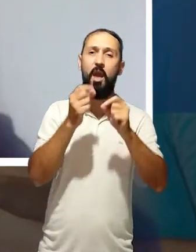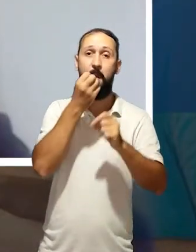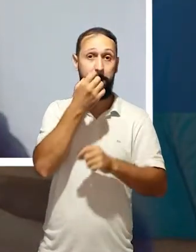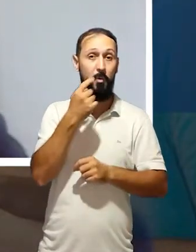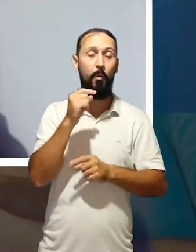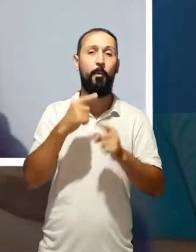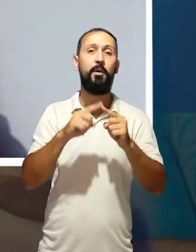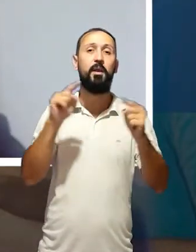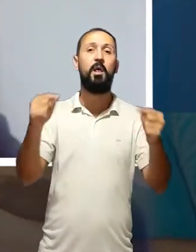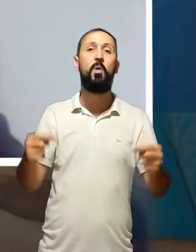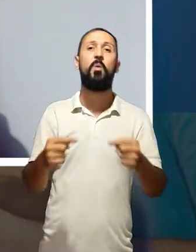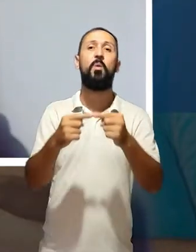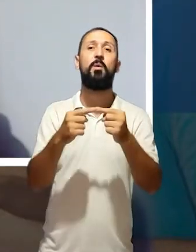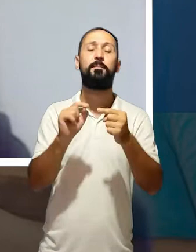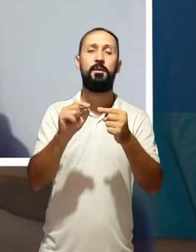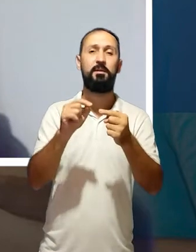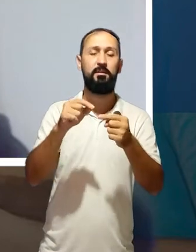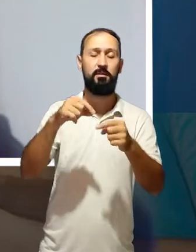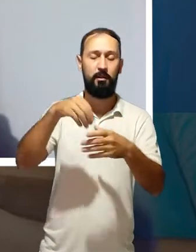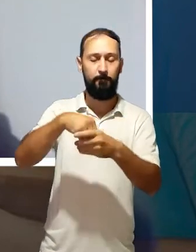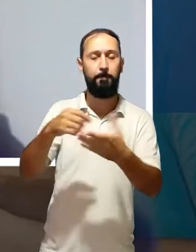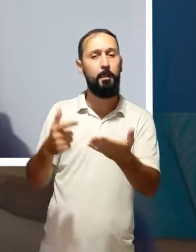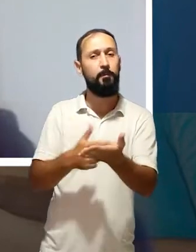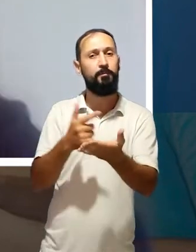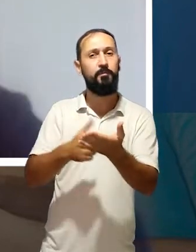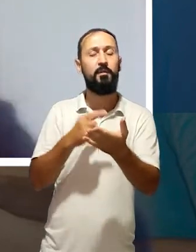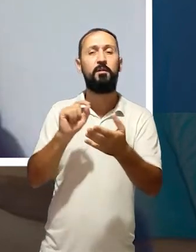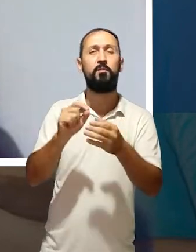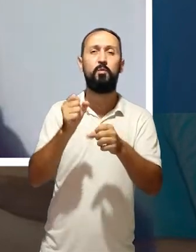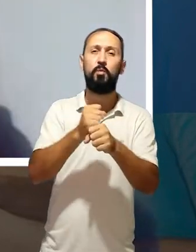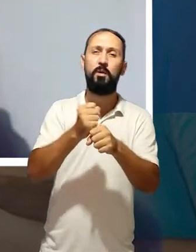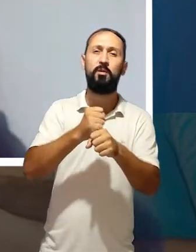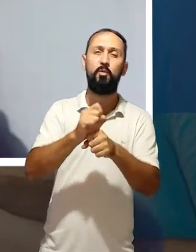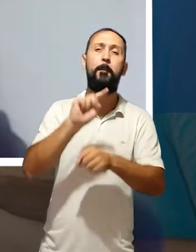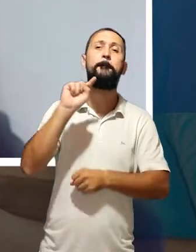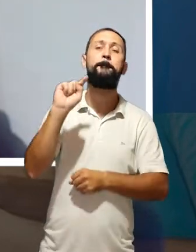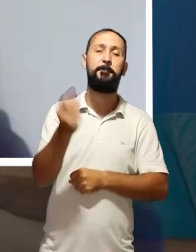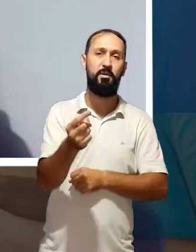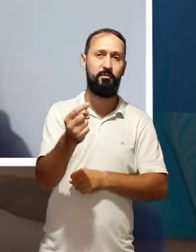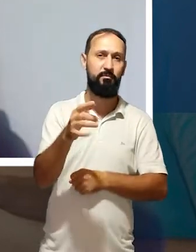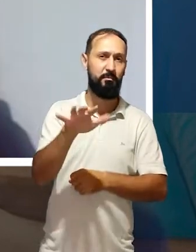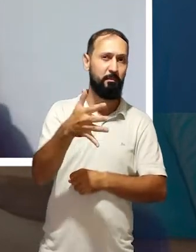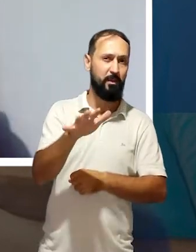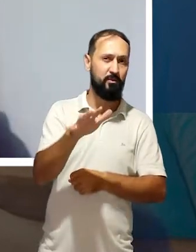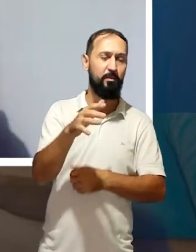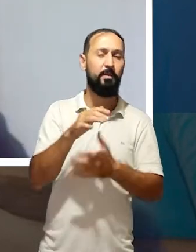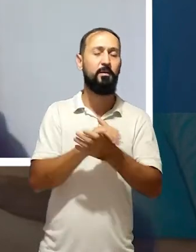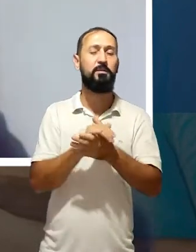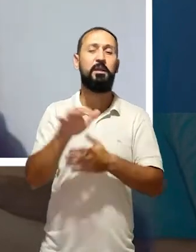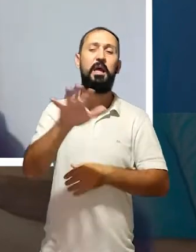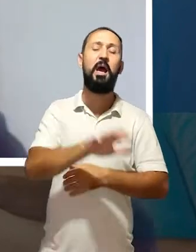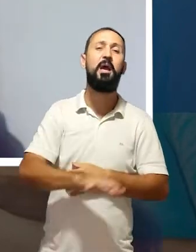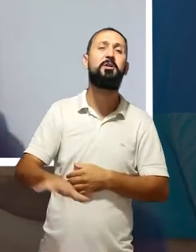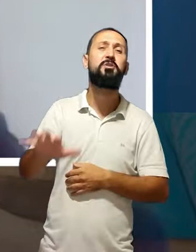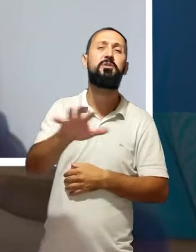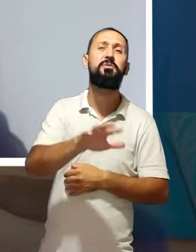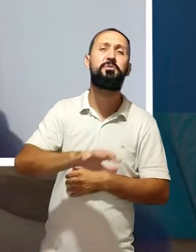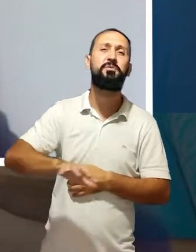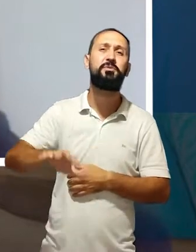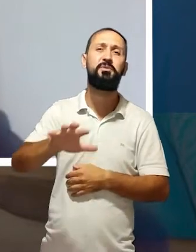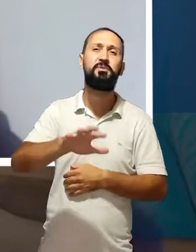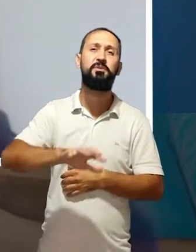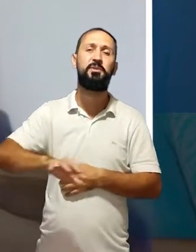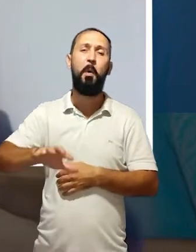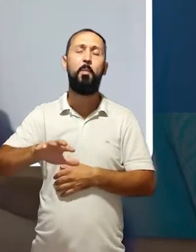isso aí é bom porque ele se encaixa perfeitamente no livro, ela surge em torno do ano 1000. Né? No ano 1000 e na